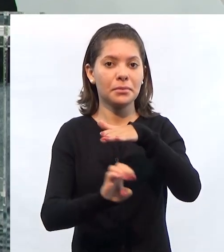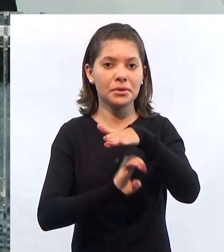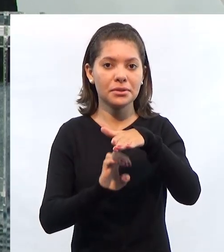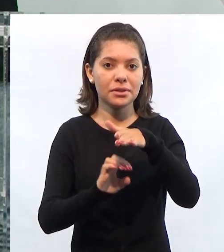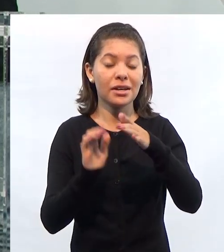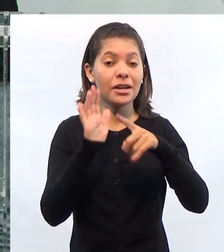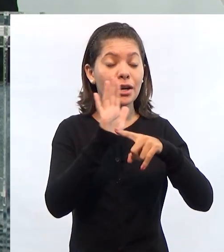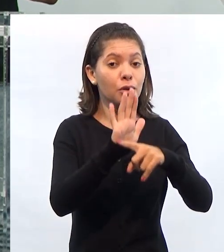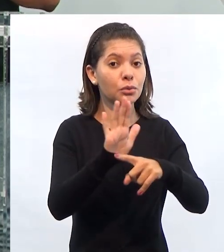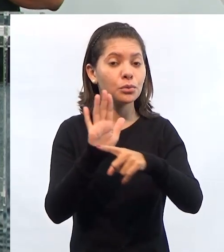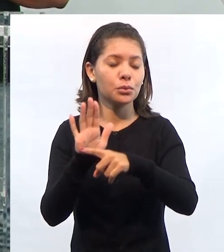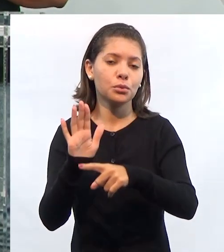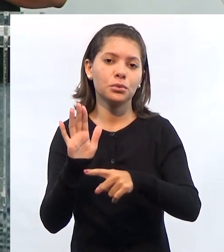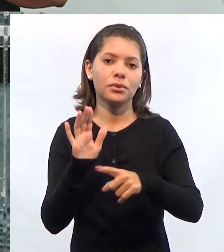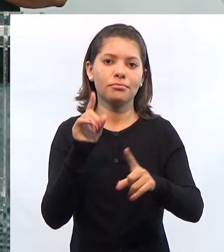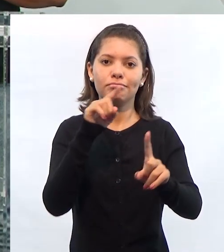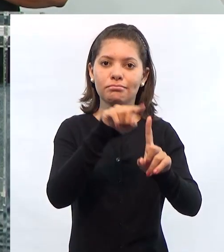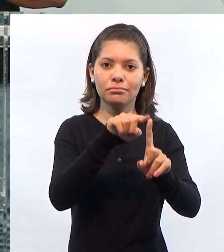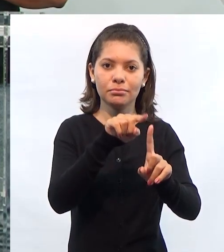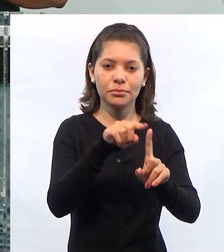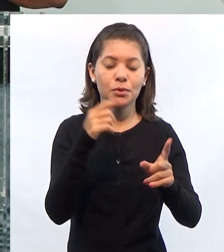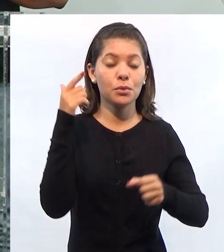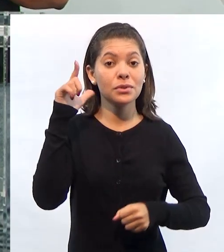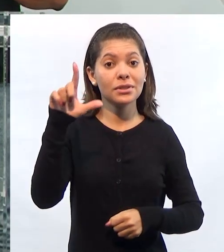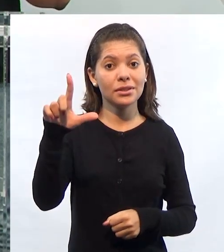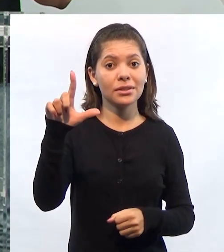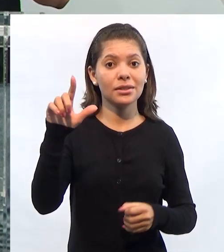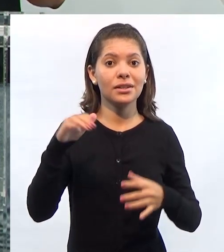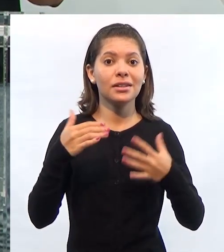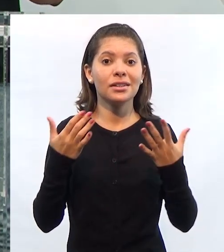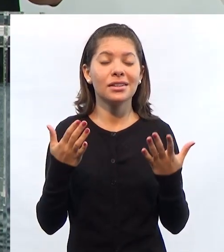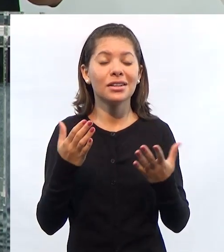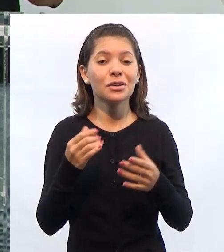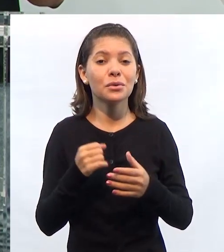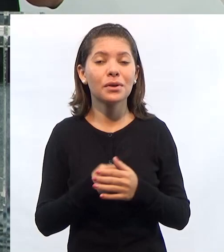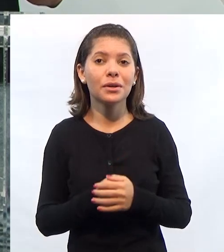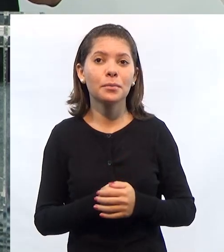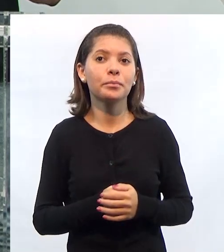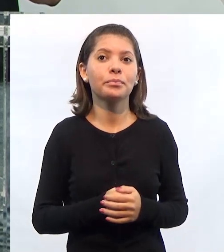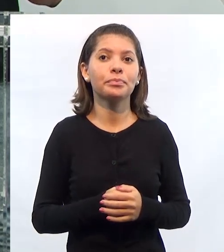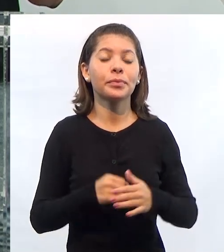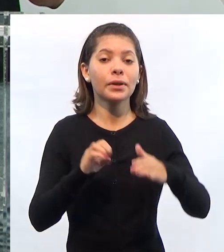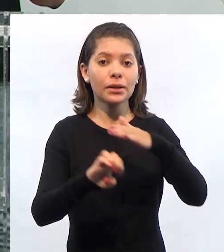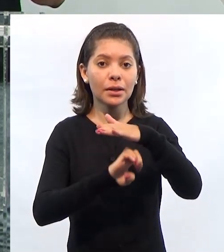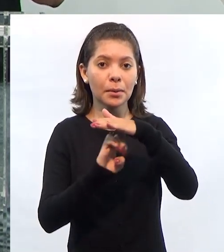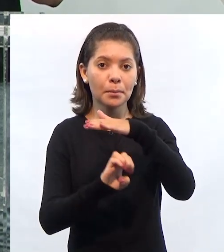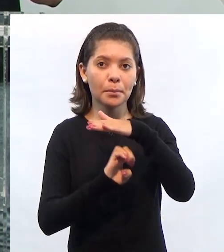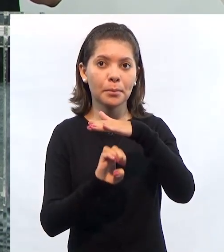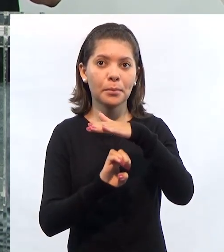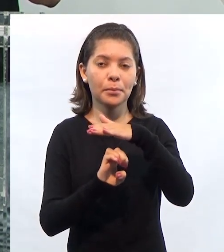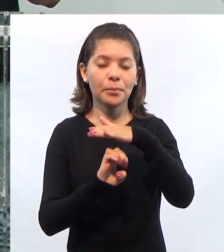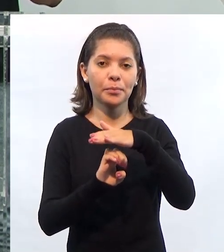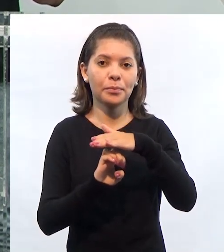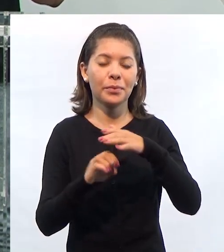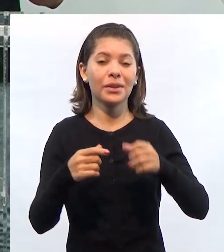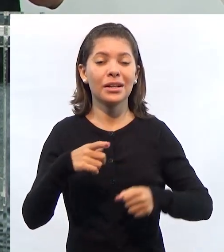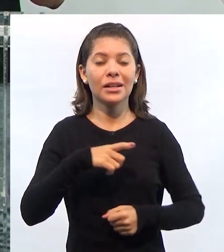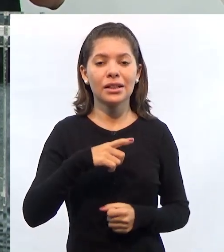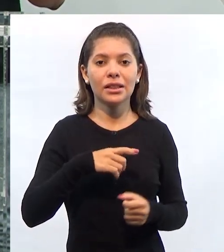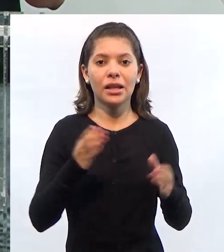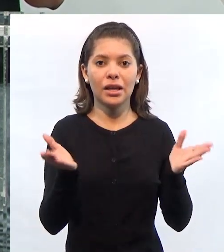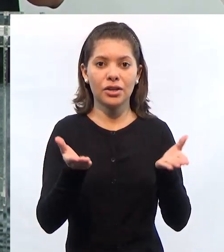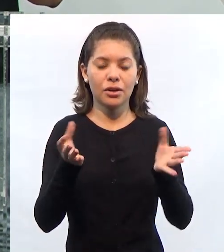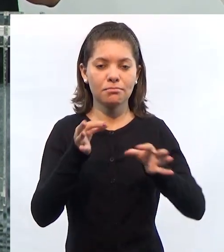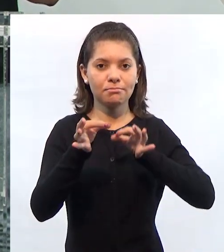que auxilia ela a atingir os objetivos. Então, no Just in Time, aquela empresa ela, já tem